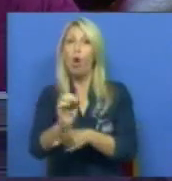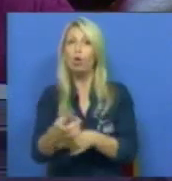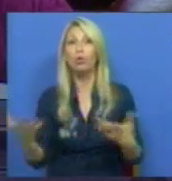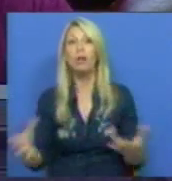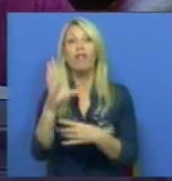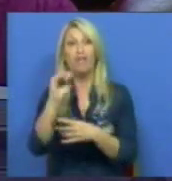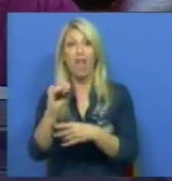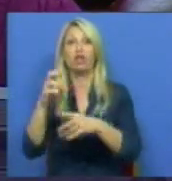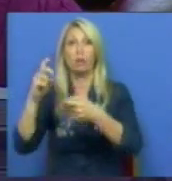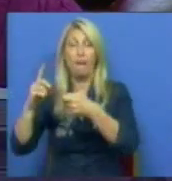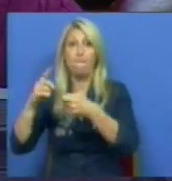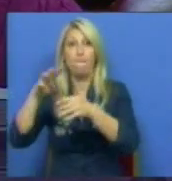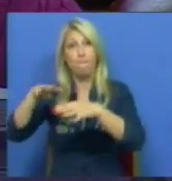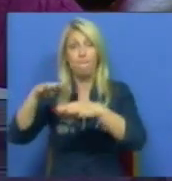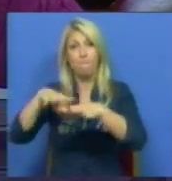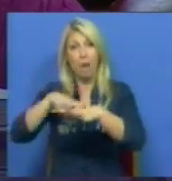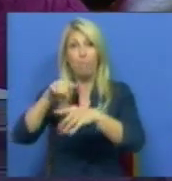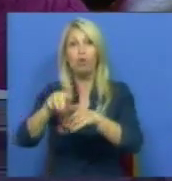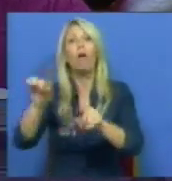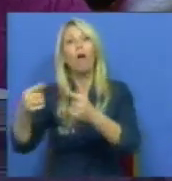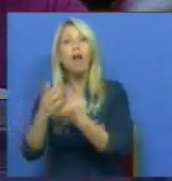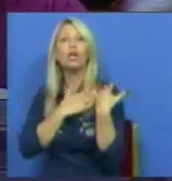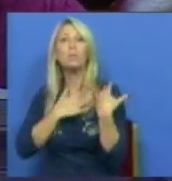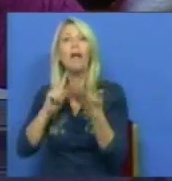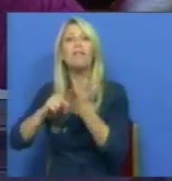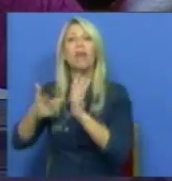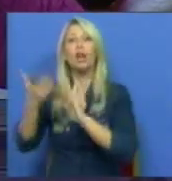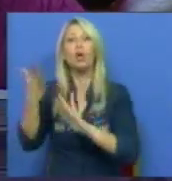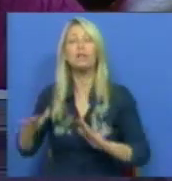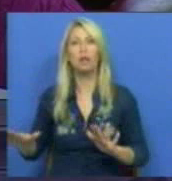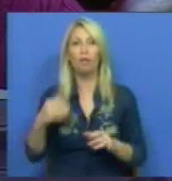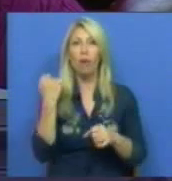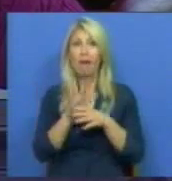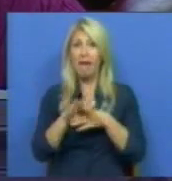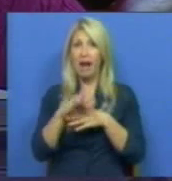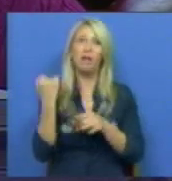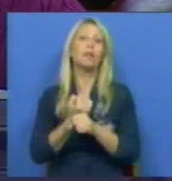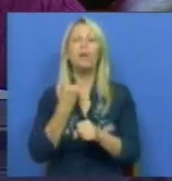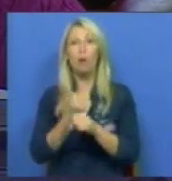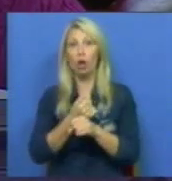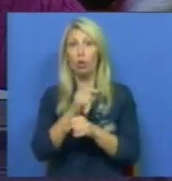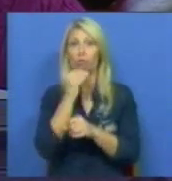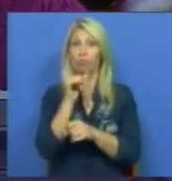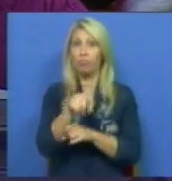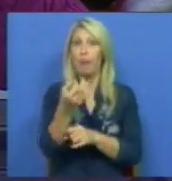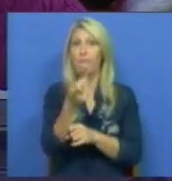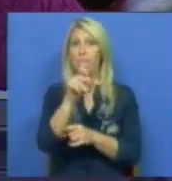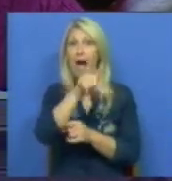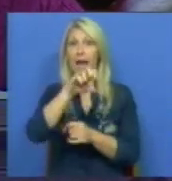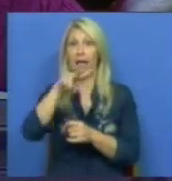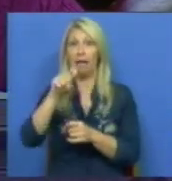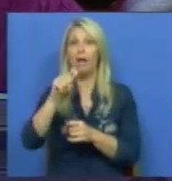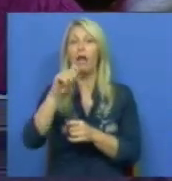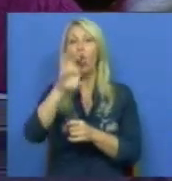2 responsáveis técnico-científicos. Nesta Carta dos Trabalhadores do Parque Arqueológico do Vale do Coa já vamos